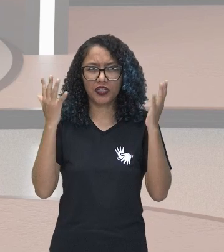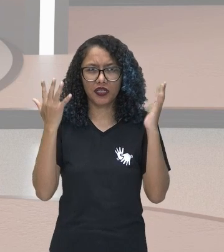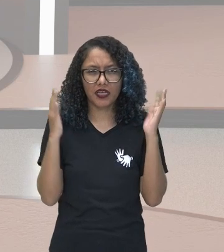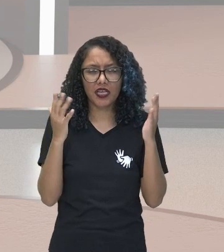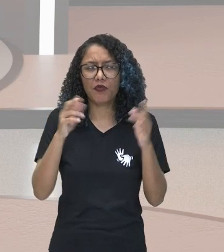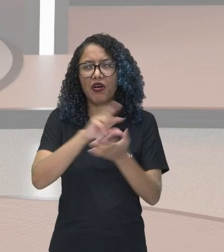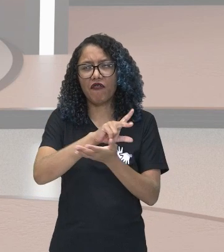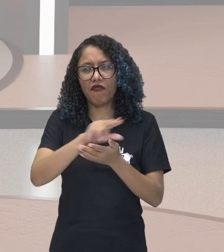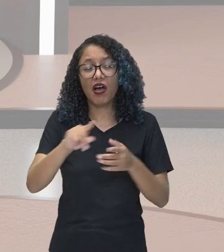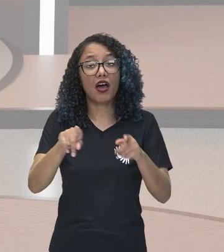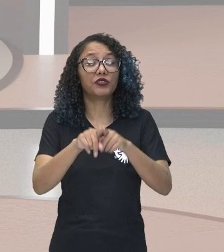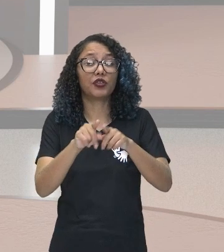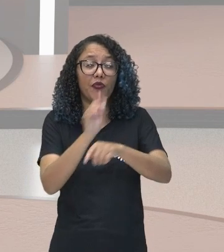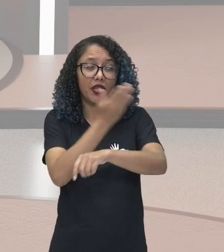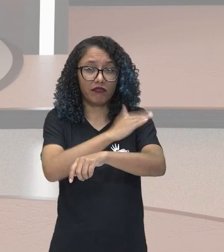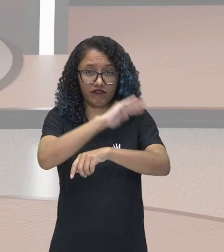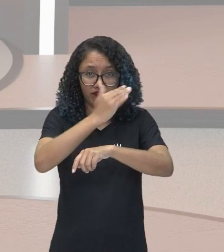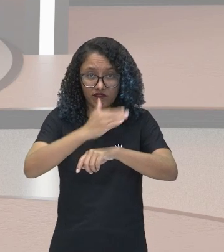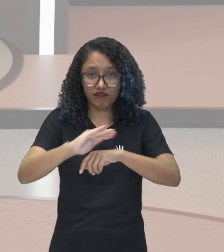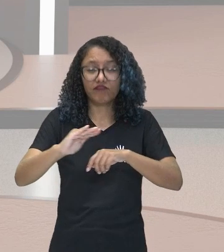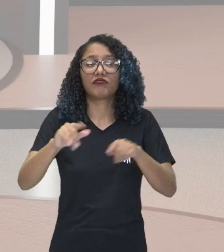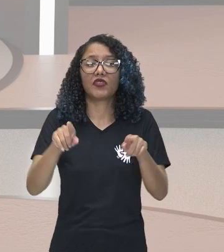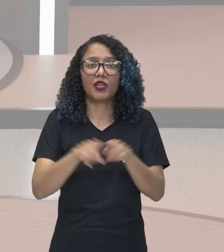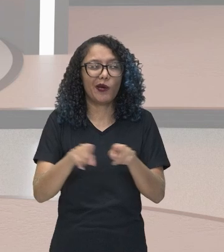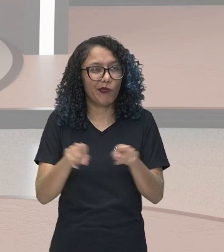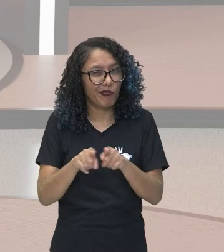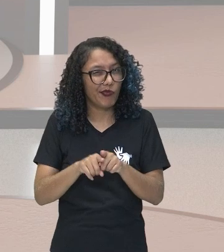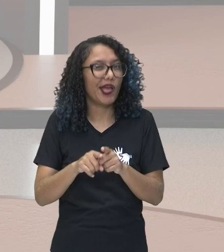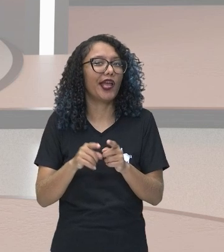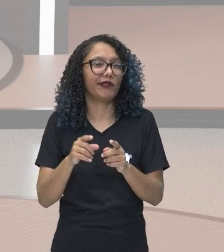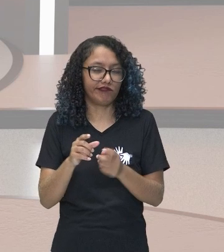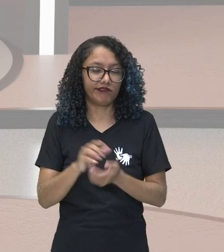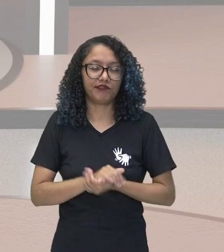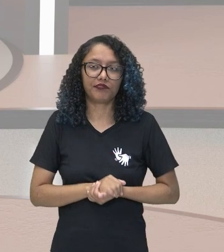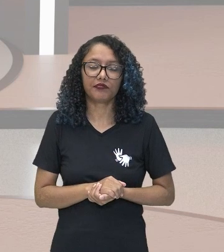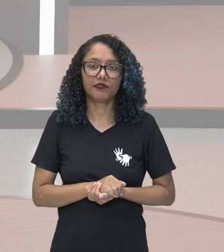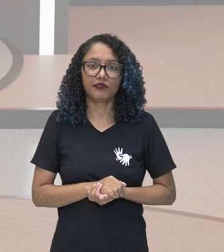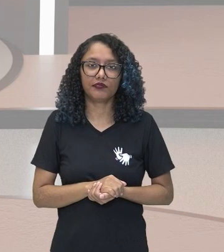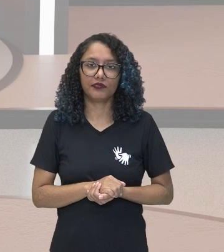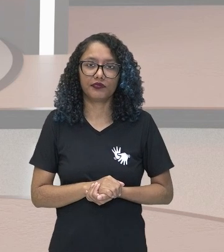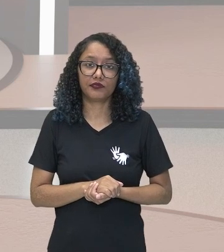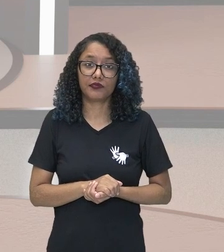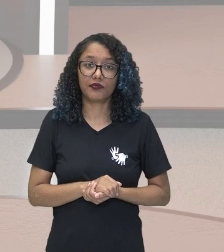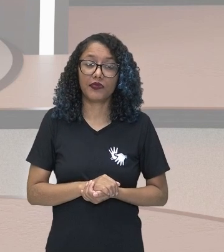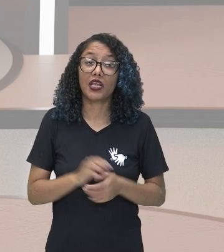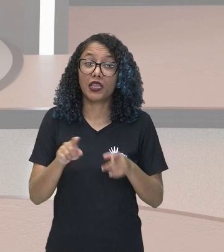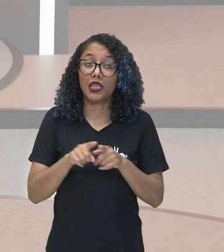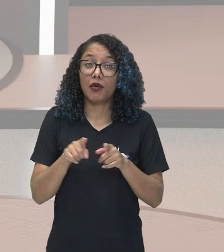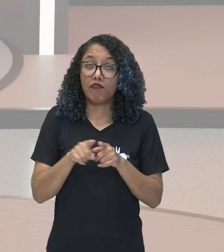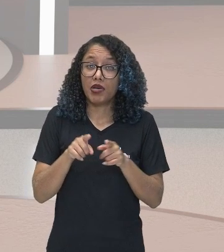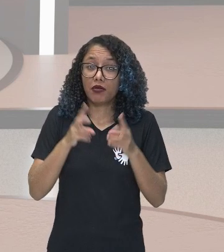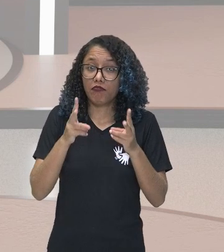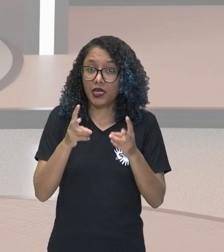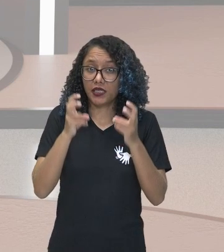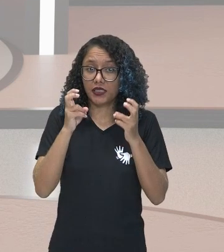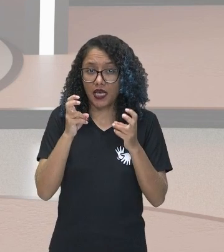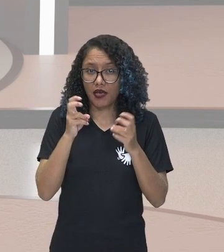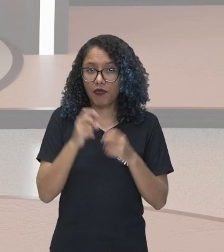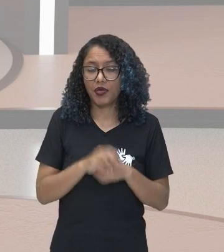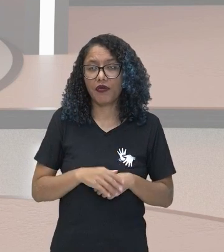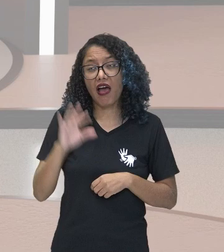acaba influenciando, E também a gente observa, gente, que o continente africano, ele vai